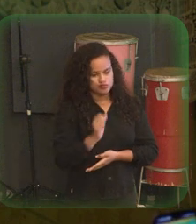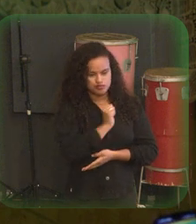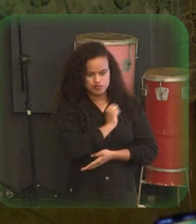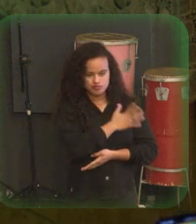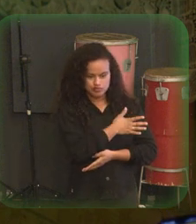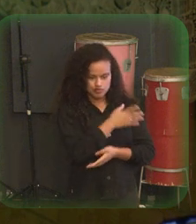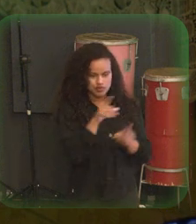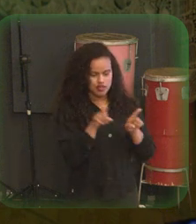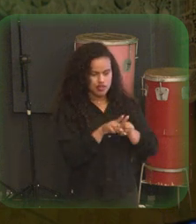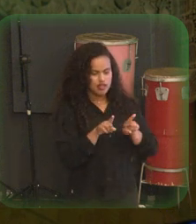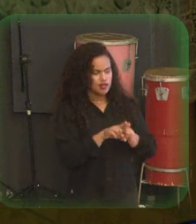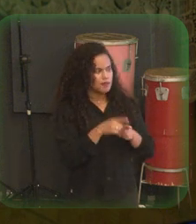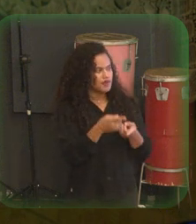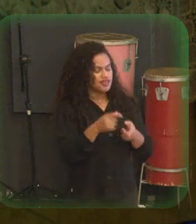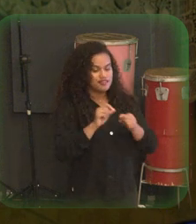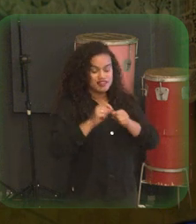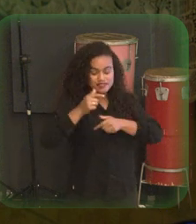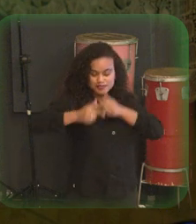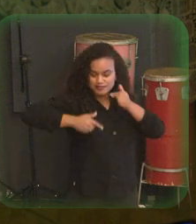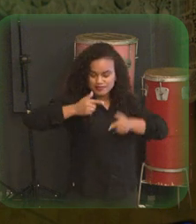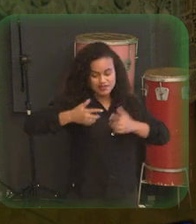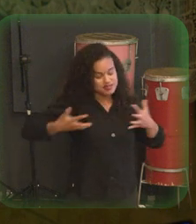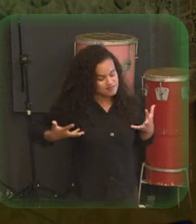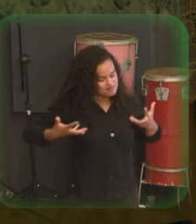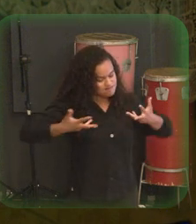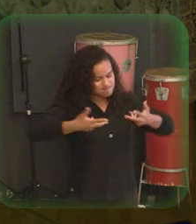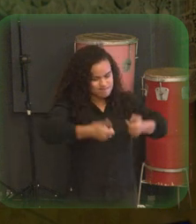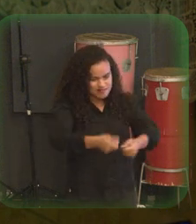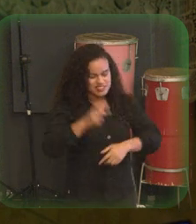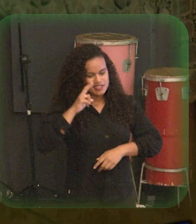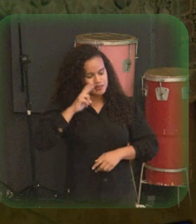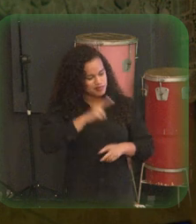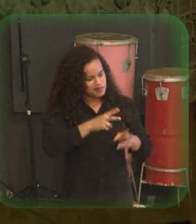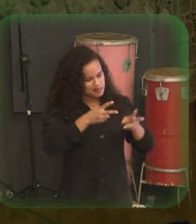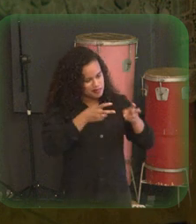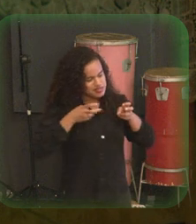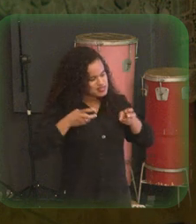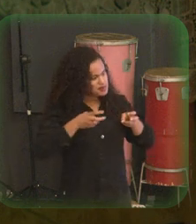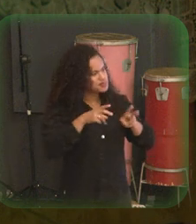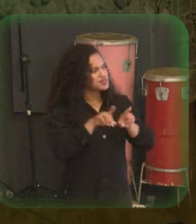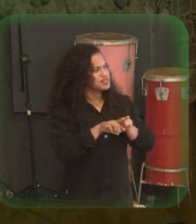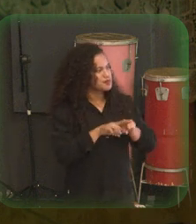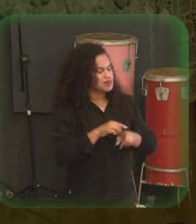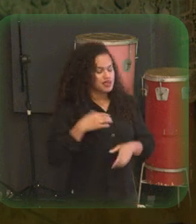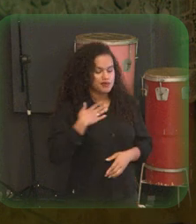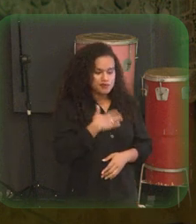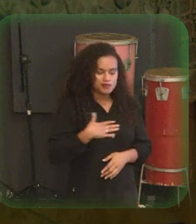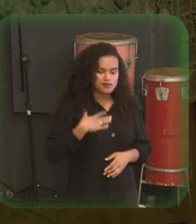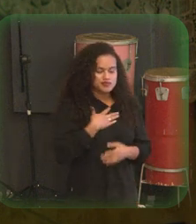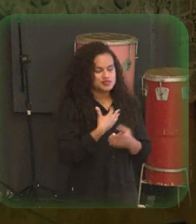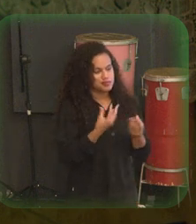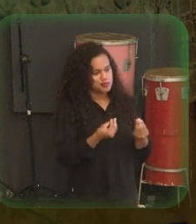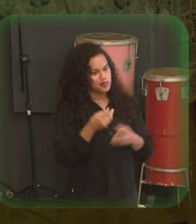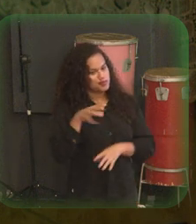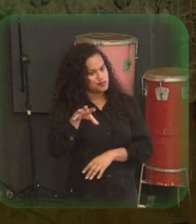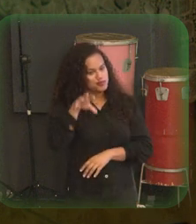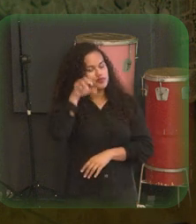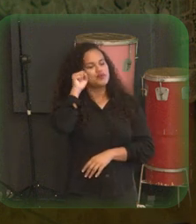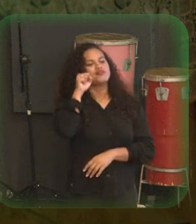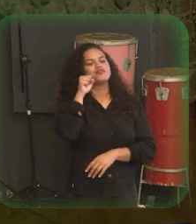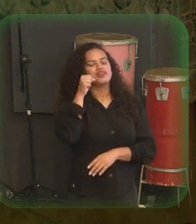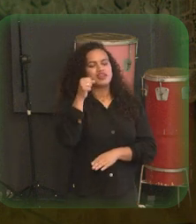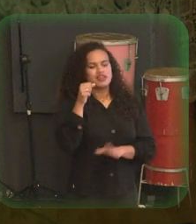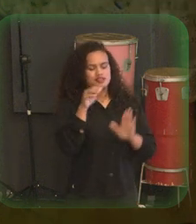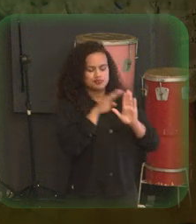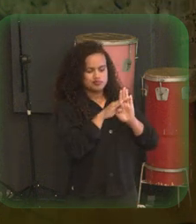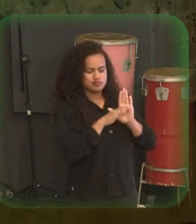Pernambuco, ter conduzido um trabalho excepcional pelo que aqui vi. E gostei muito, né, daquilo que ouvi, dos